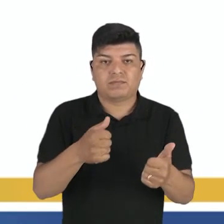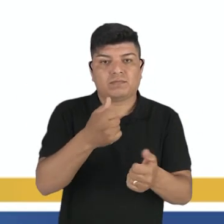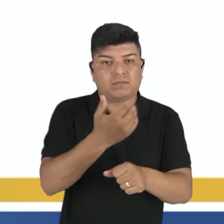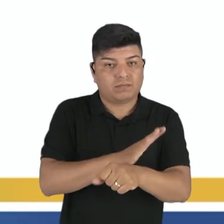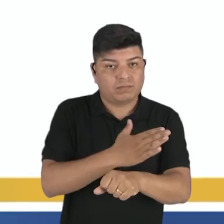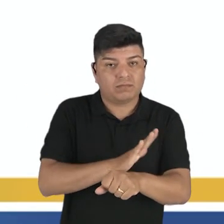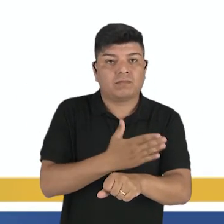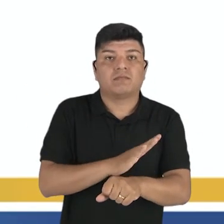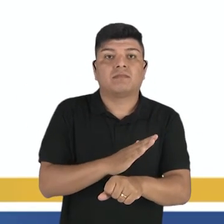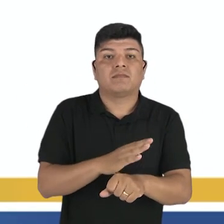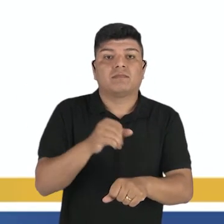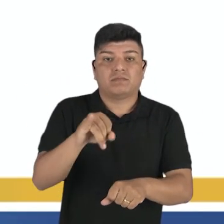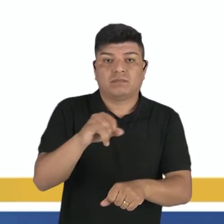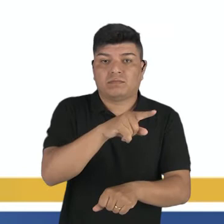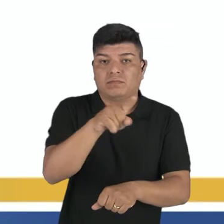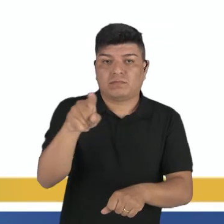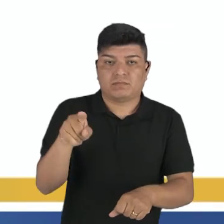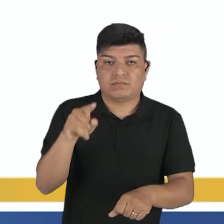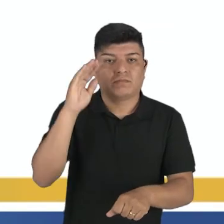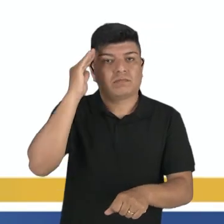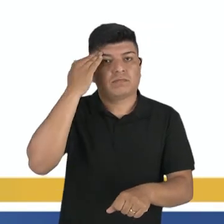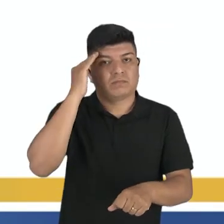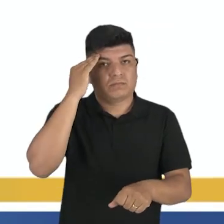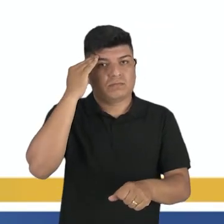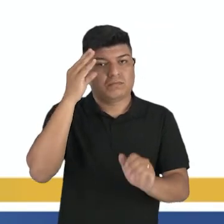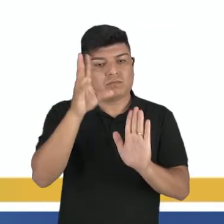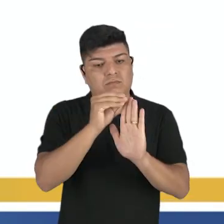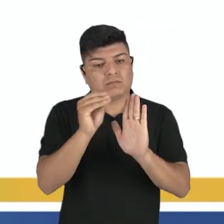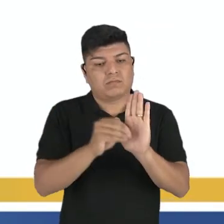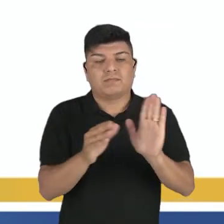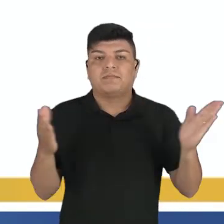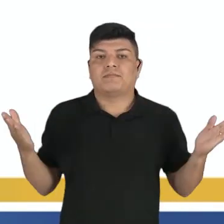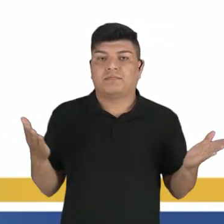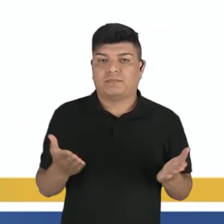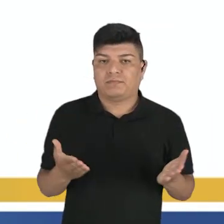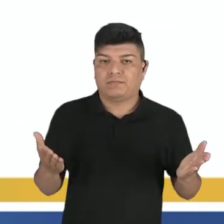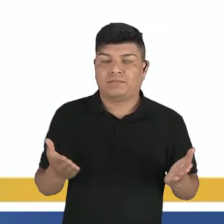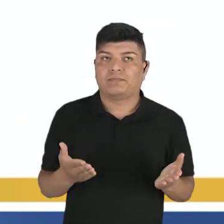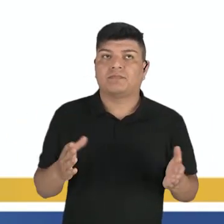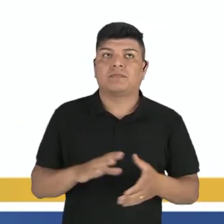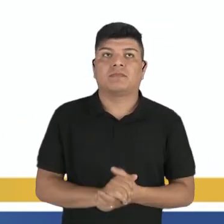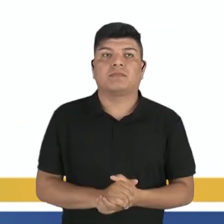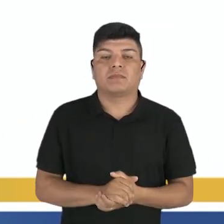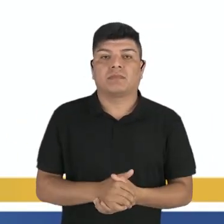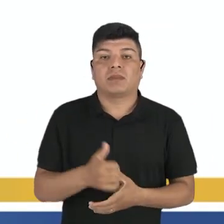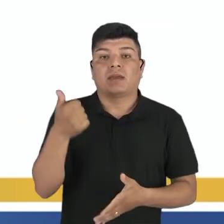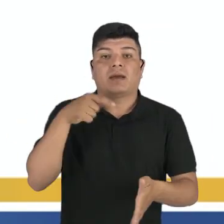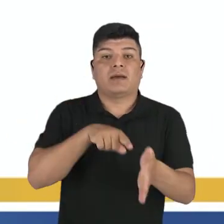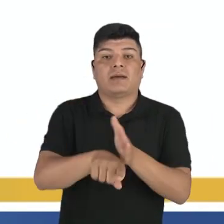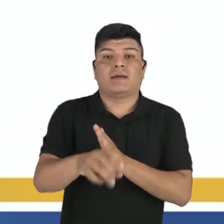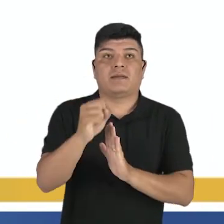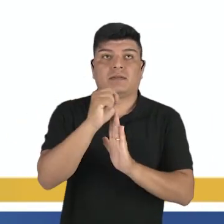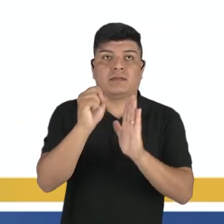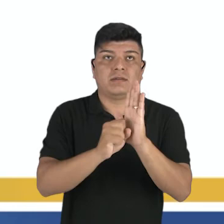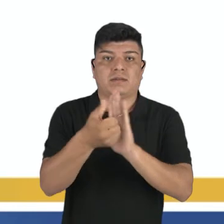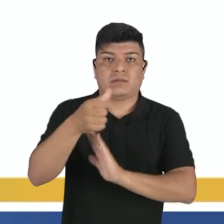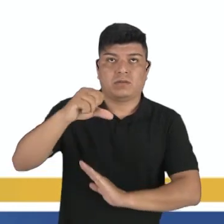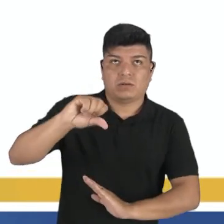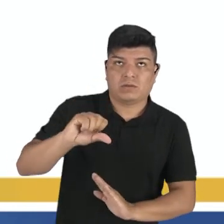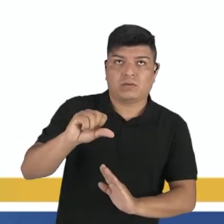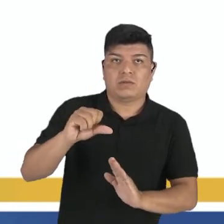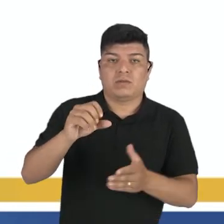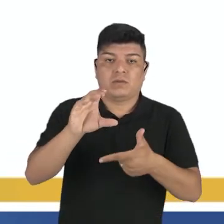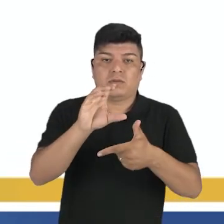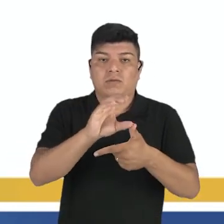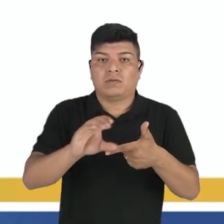Vamos exercitar um pouquinho e saber se vocês compreenderam o conteúdo de hoje. Nossa primeira questão diz: no século XIX,